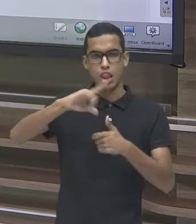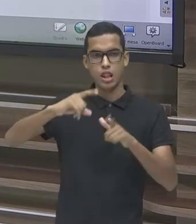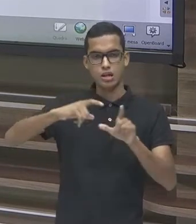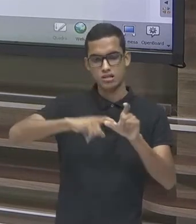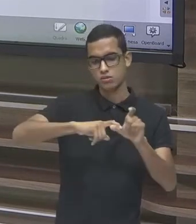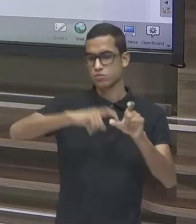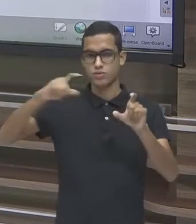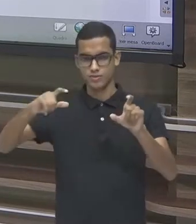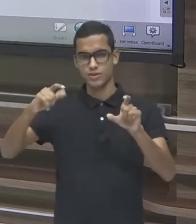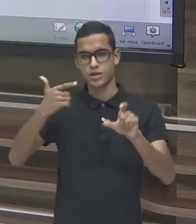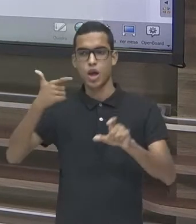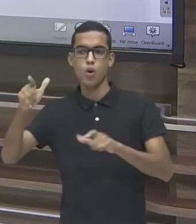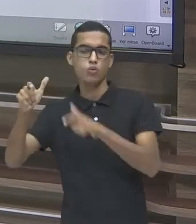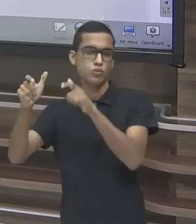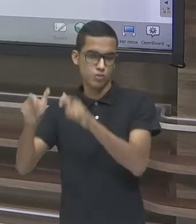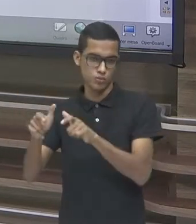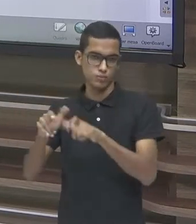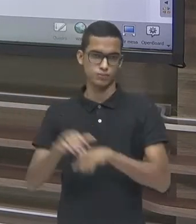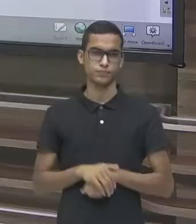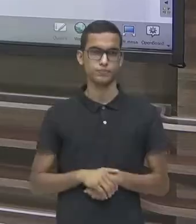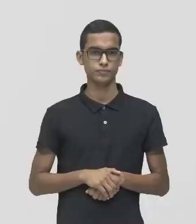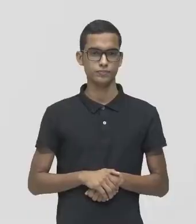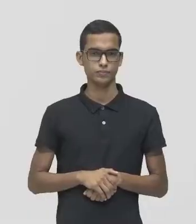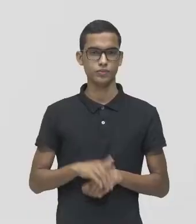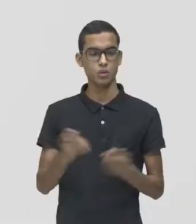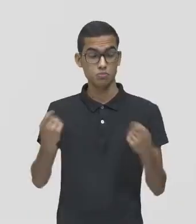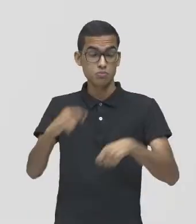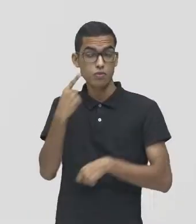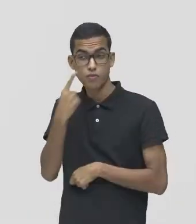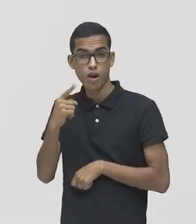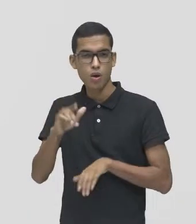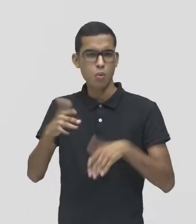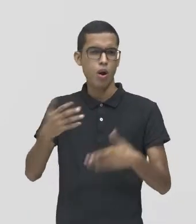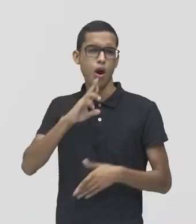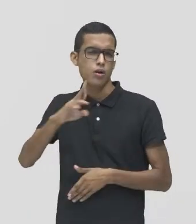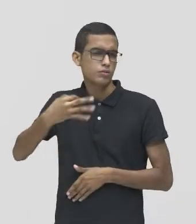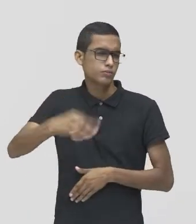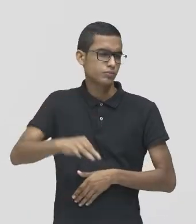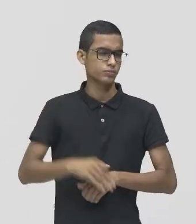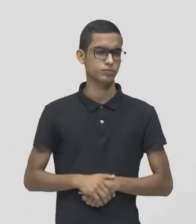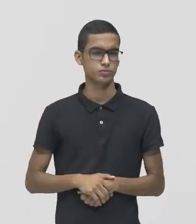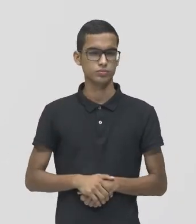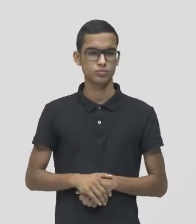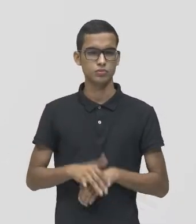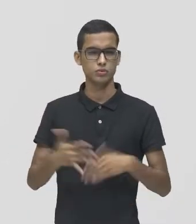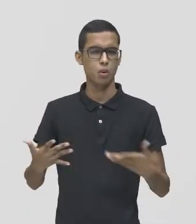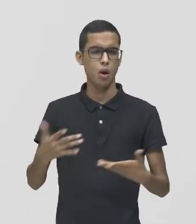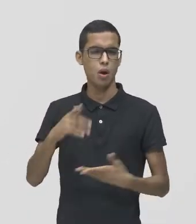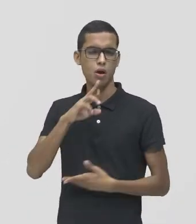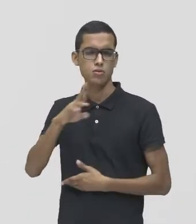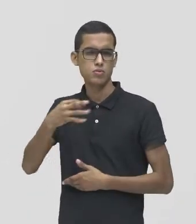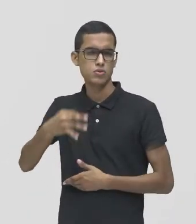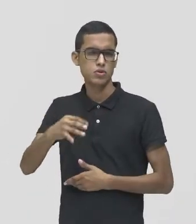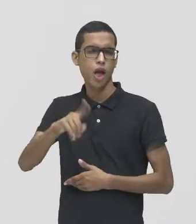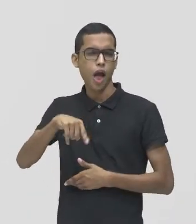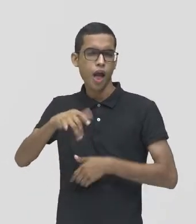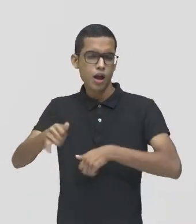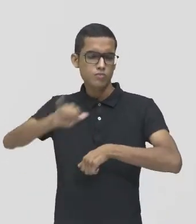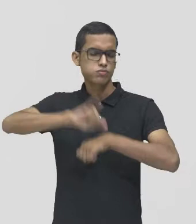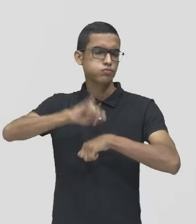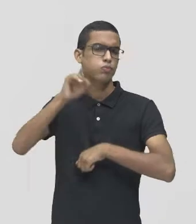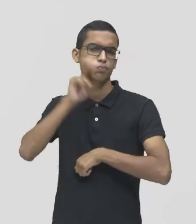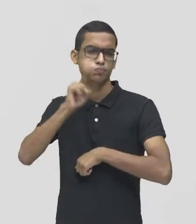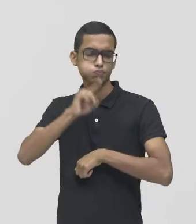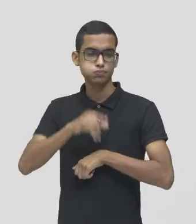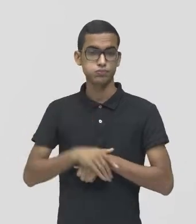mesma porção de terra. E aí a gente pode verificar então qual seria a resposta correta. Qual então é a capital dos Estados